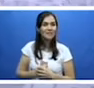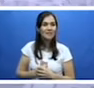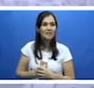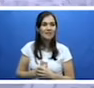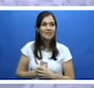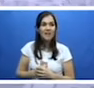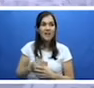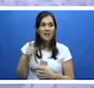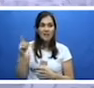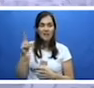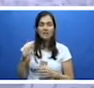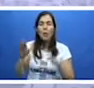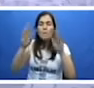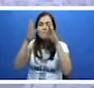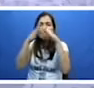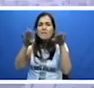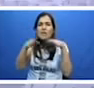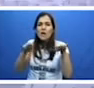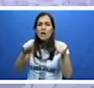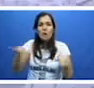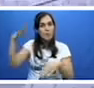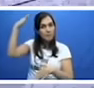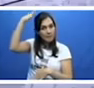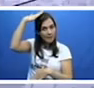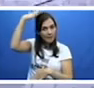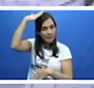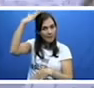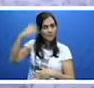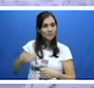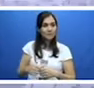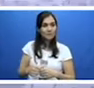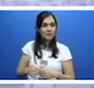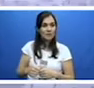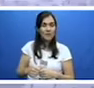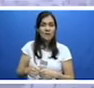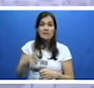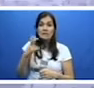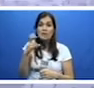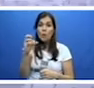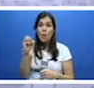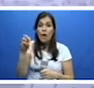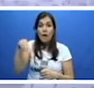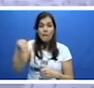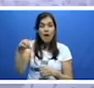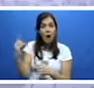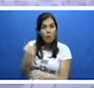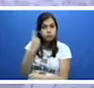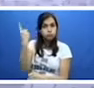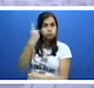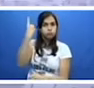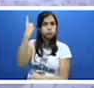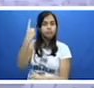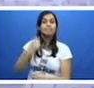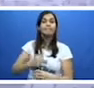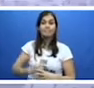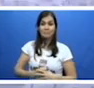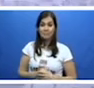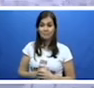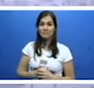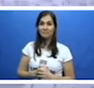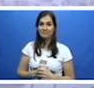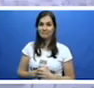Araucária angustifolia é uma planta que ela pode atingir até 50 metros de altura Ela é bem grande é bem alta